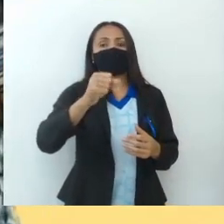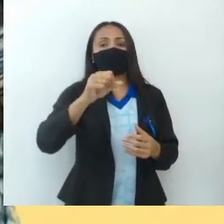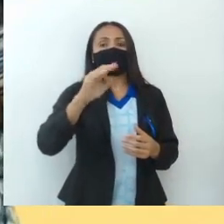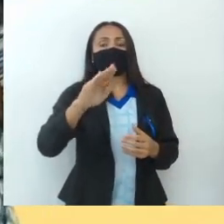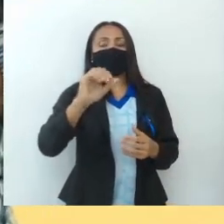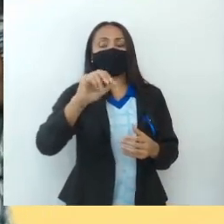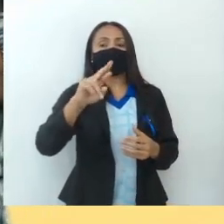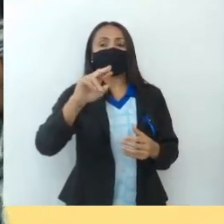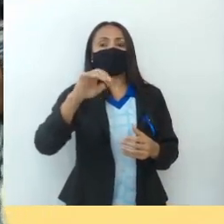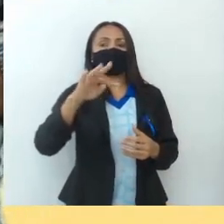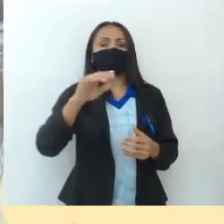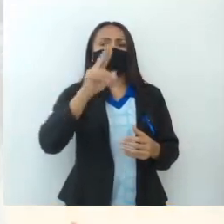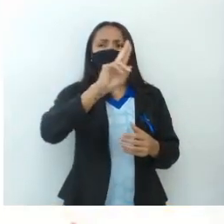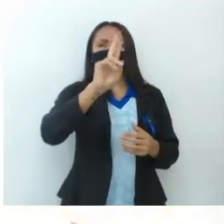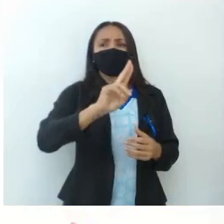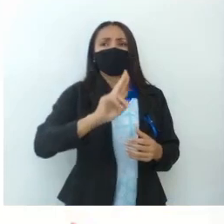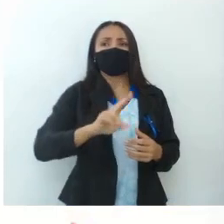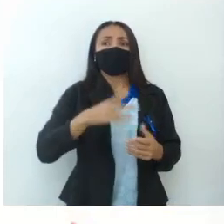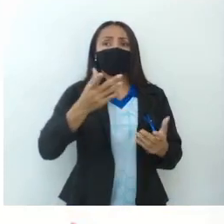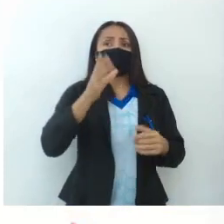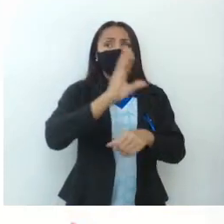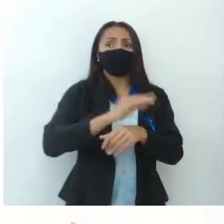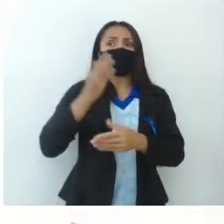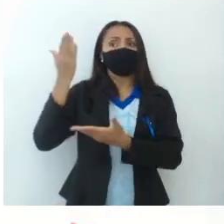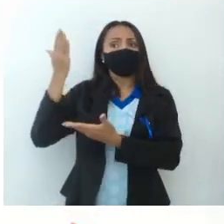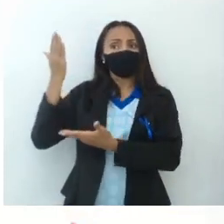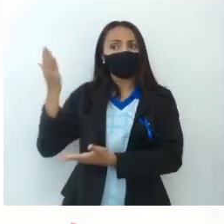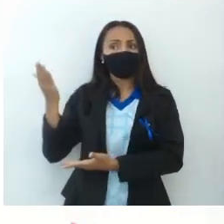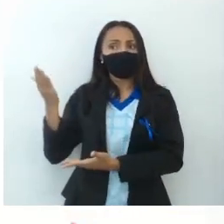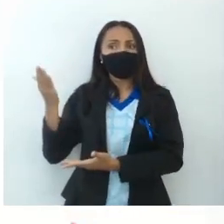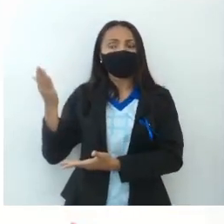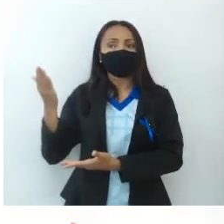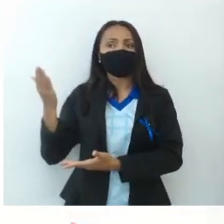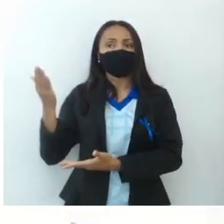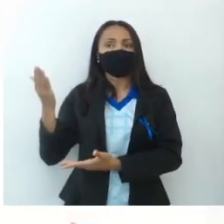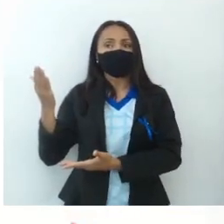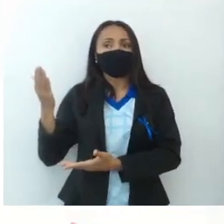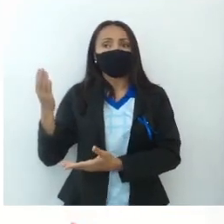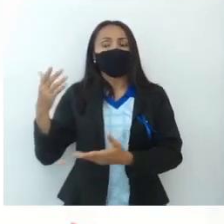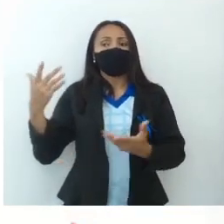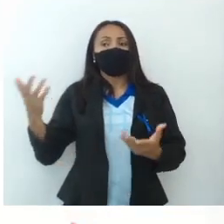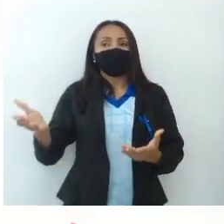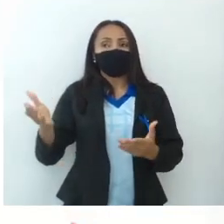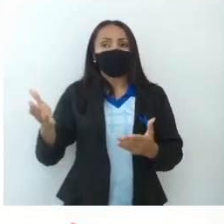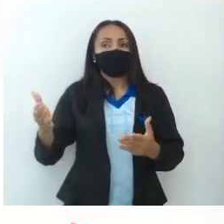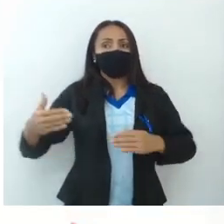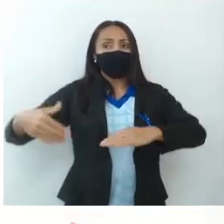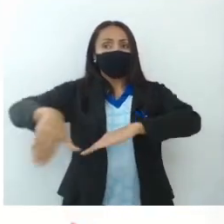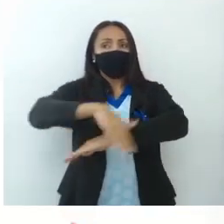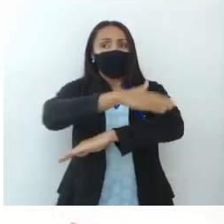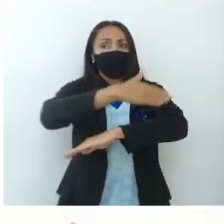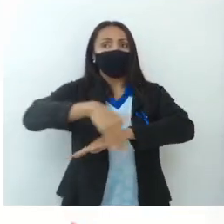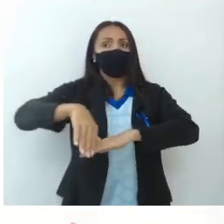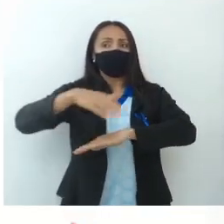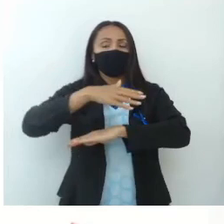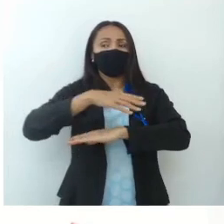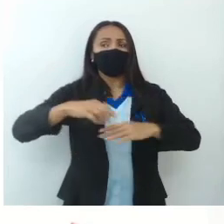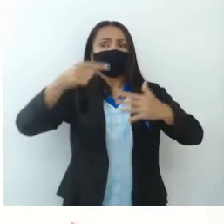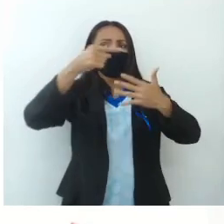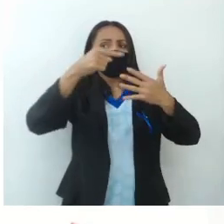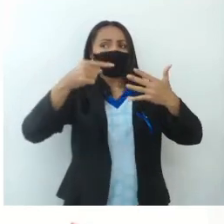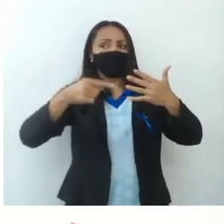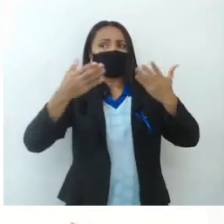citados. Professor, esta foto não é bem, gente, não é bem a rua em si, é um elemento que tem na foto aí que não